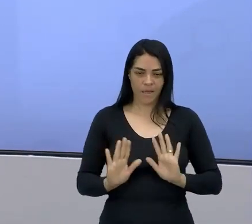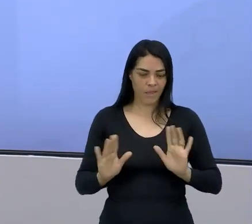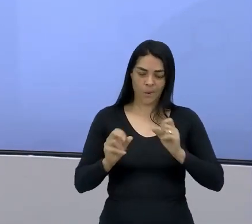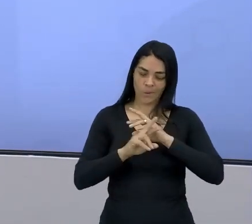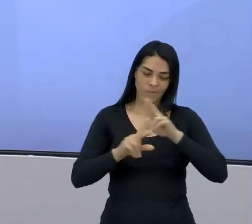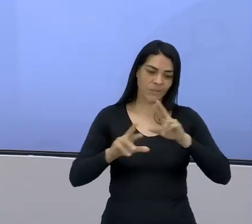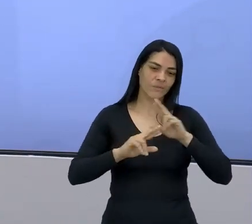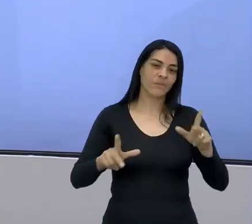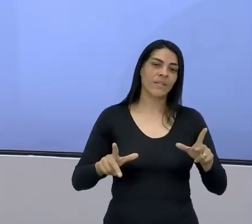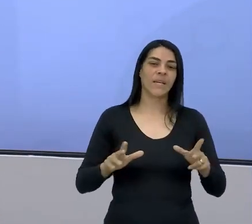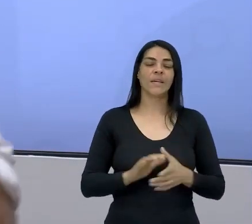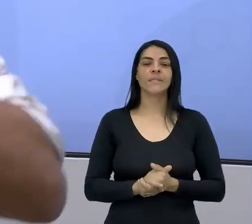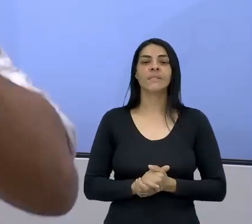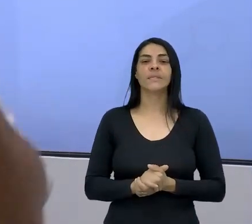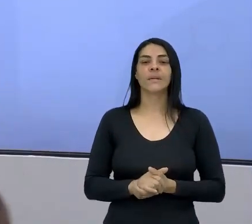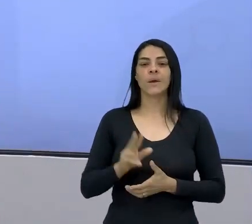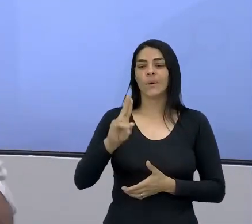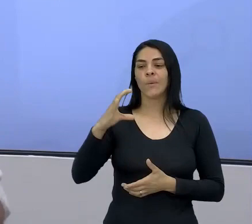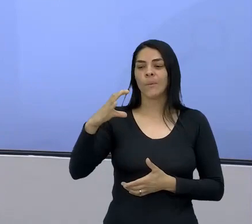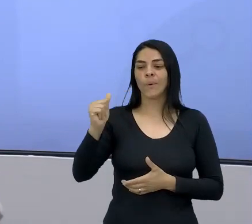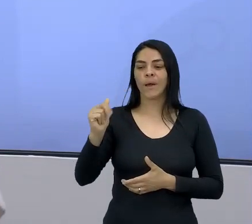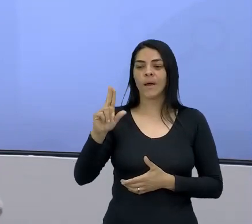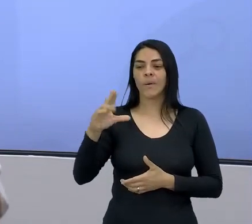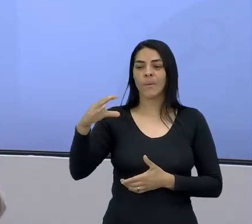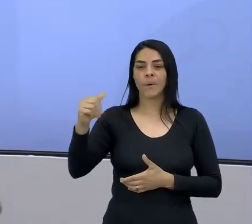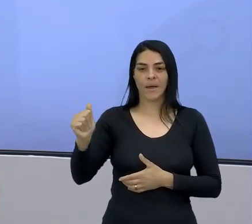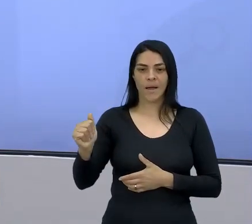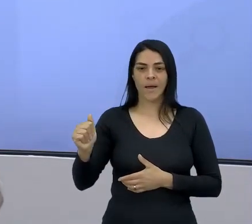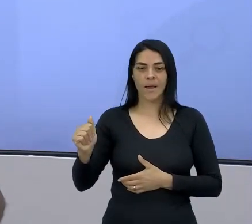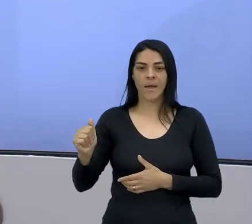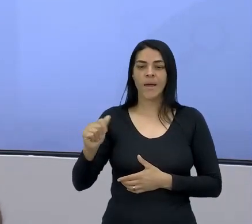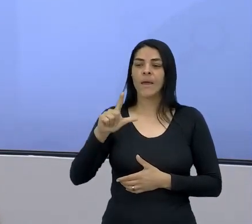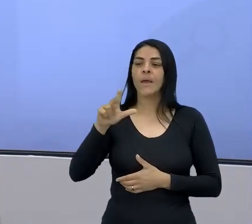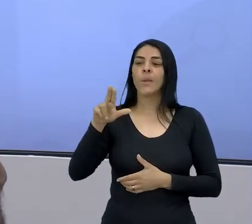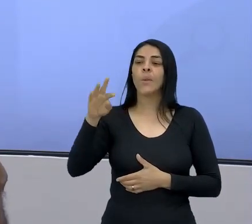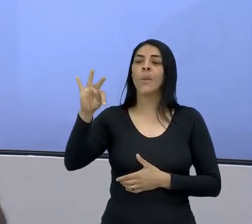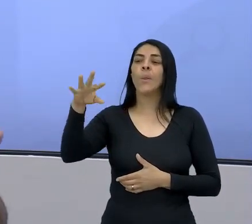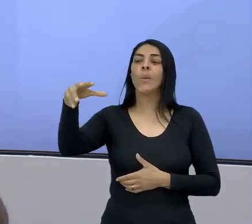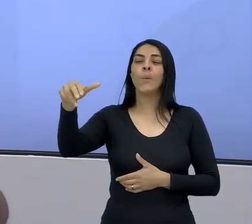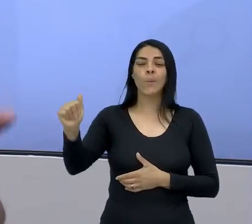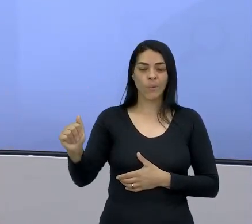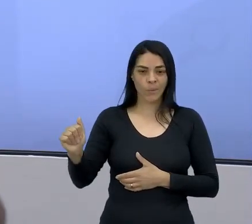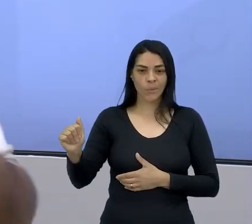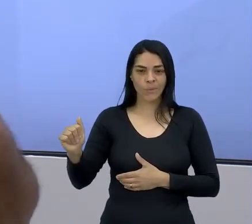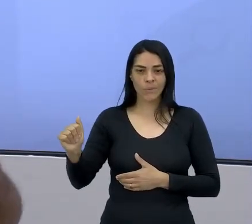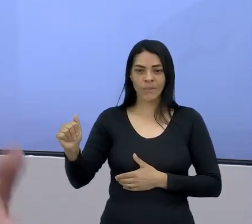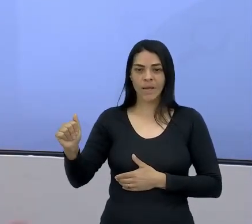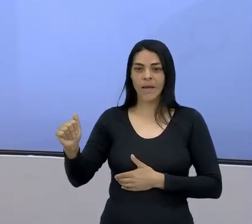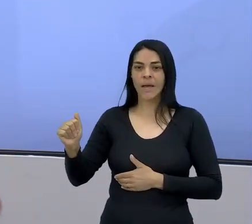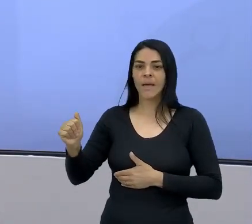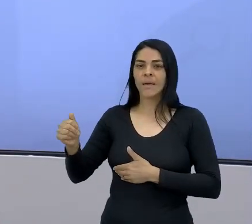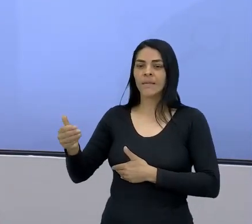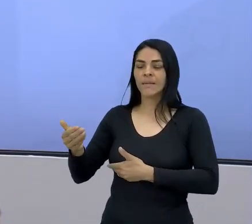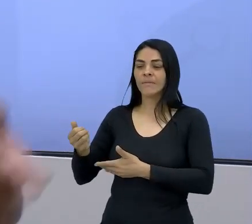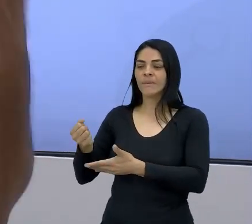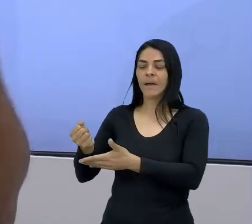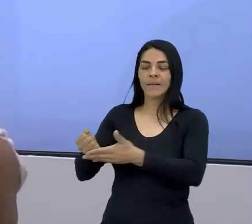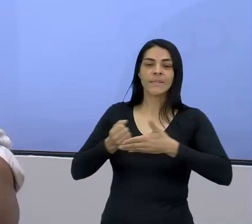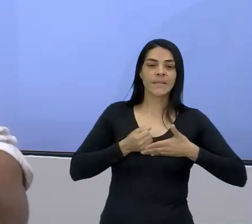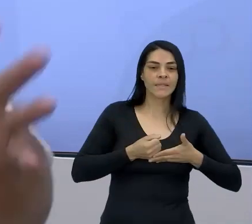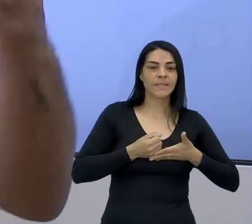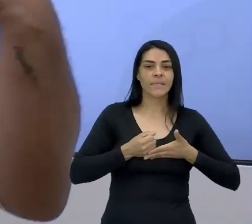deus da guerra, né? Então o Uka-Uka é uma luta, mas é uma luta que tem como propósito a demonstração de força.